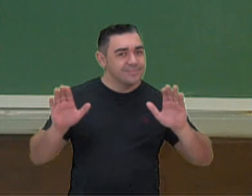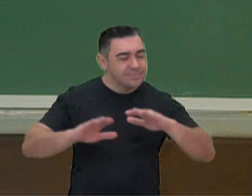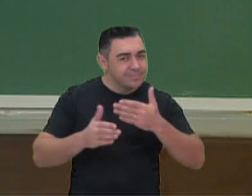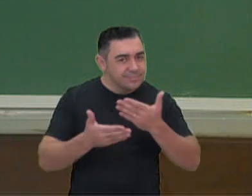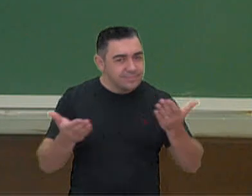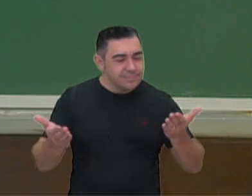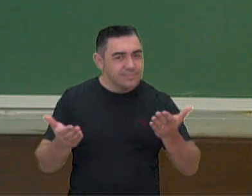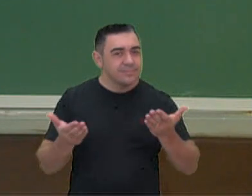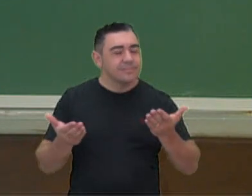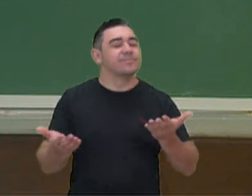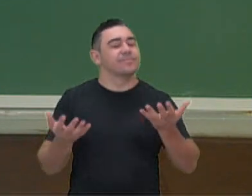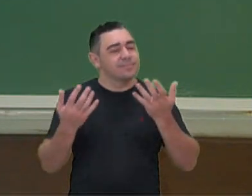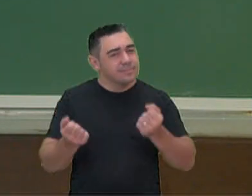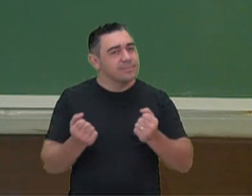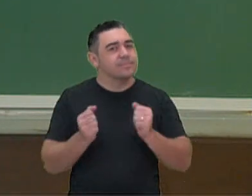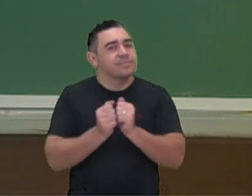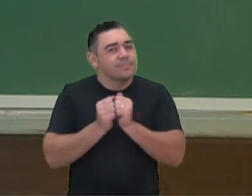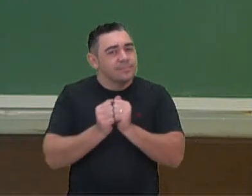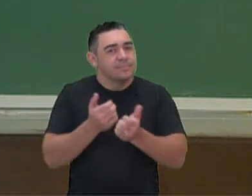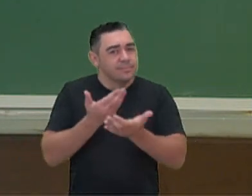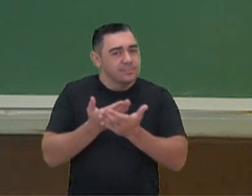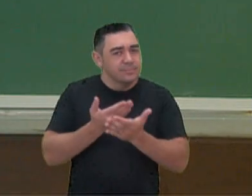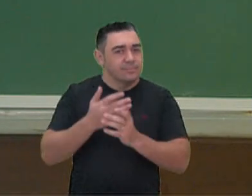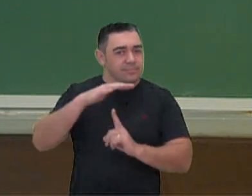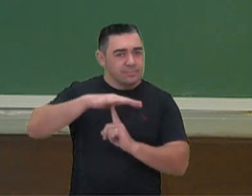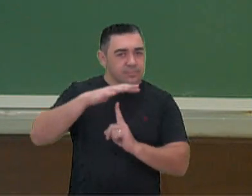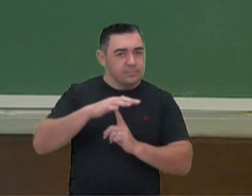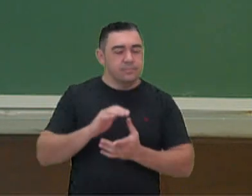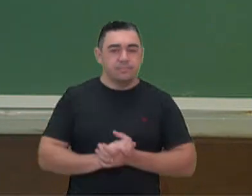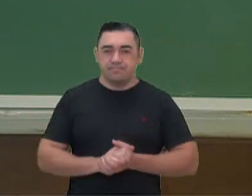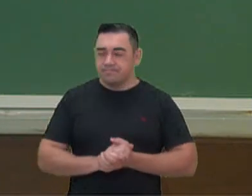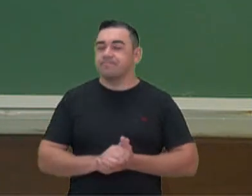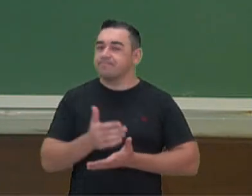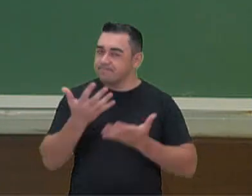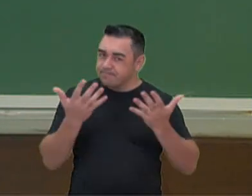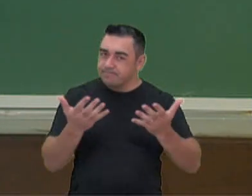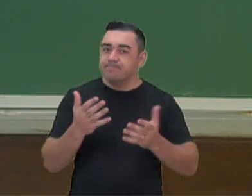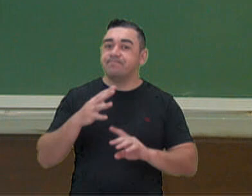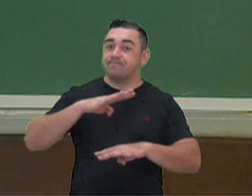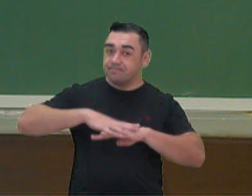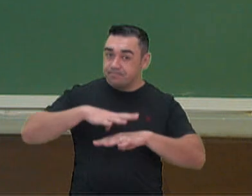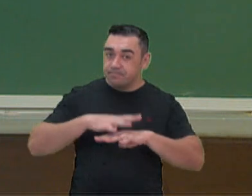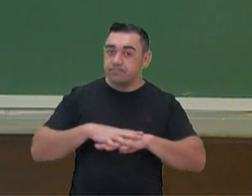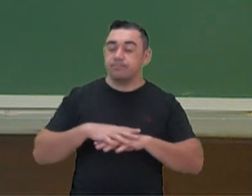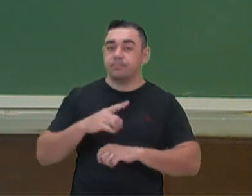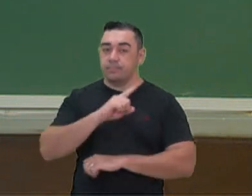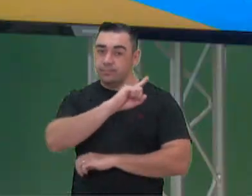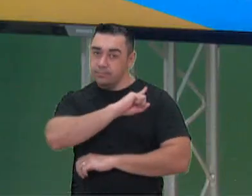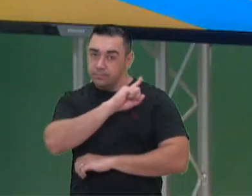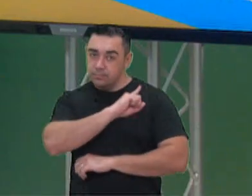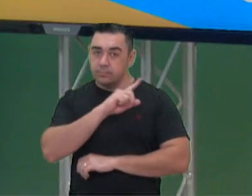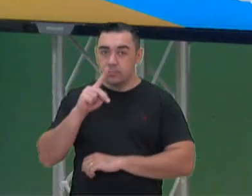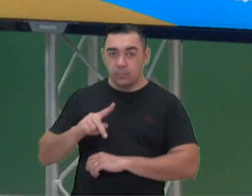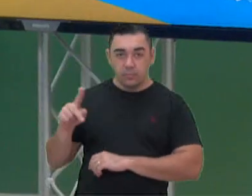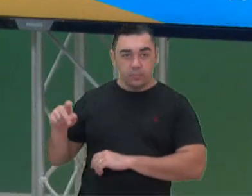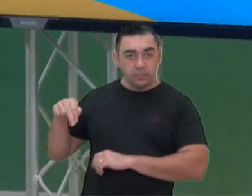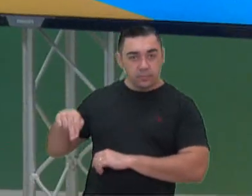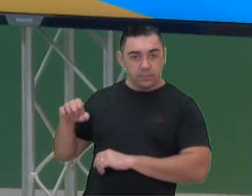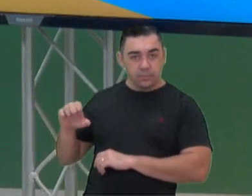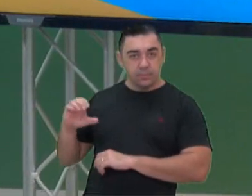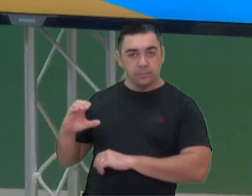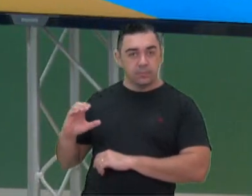Olá, vamos juntos para mais uma aula Paraná. É isso aí, matemática, primeira série, professor